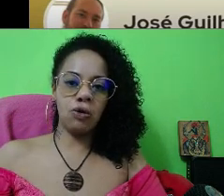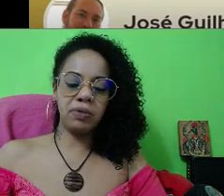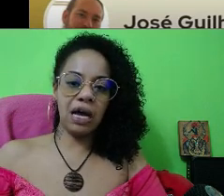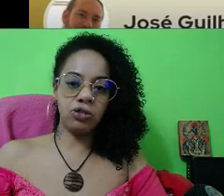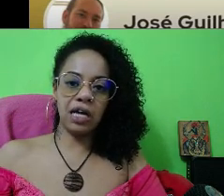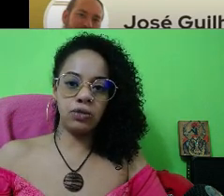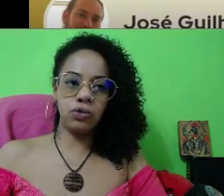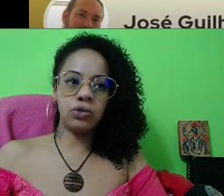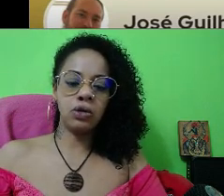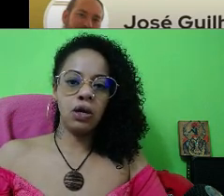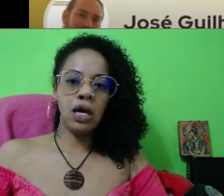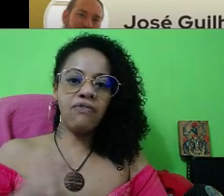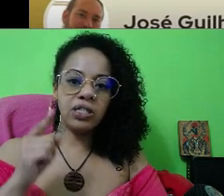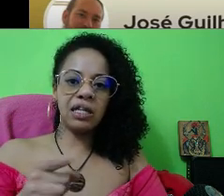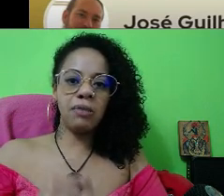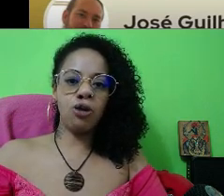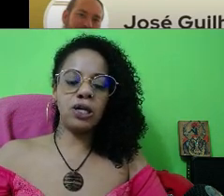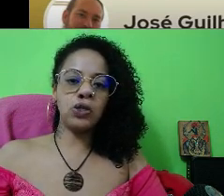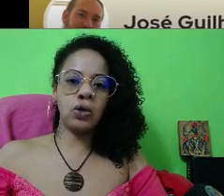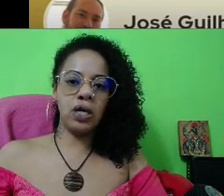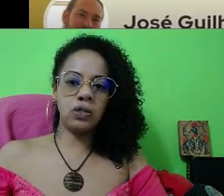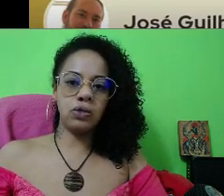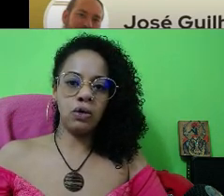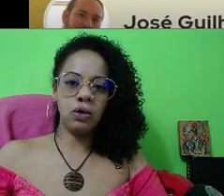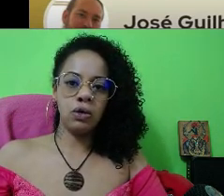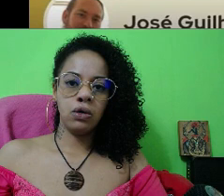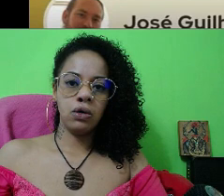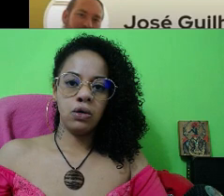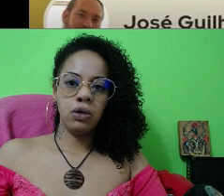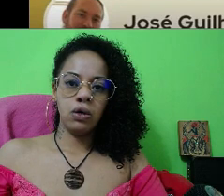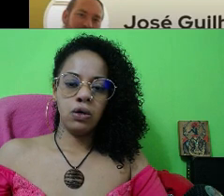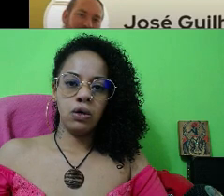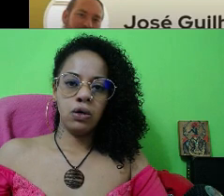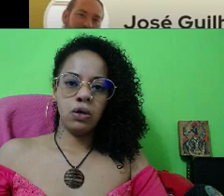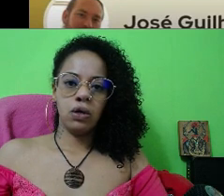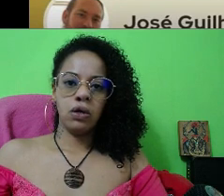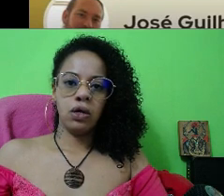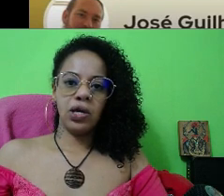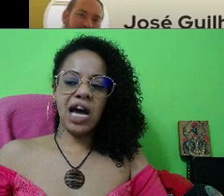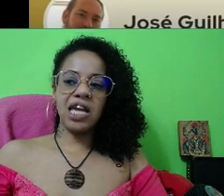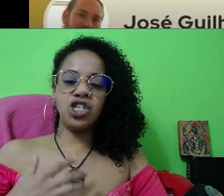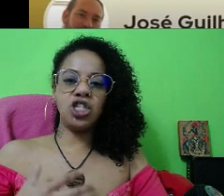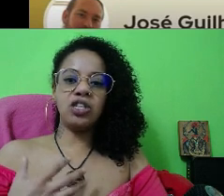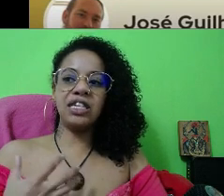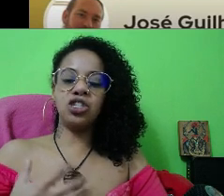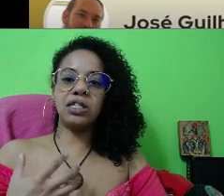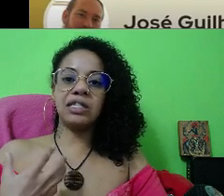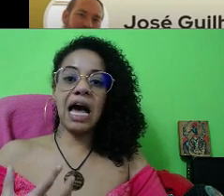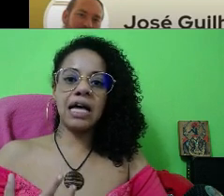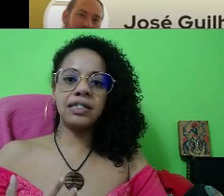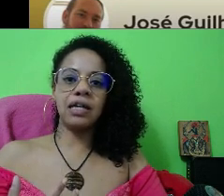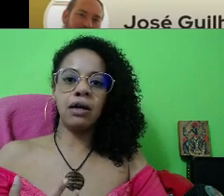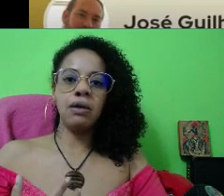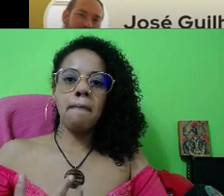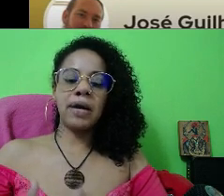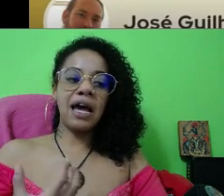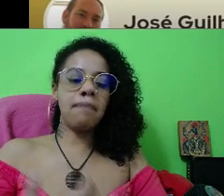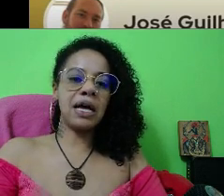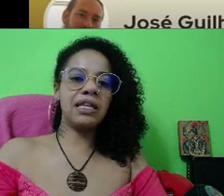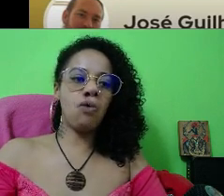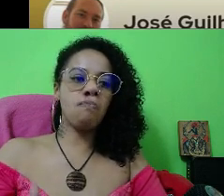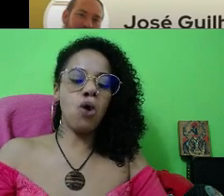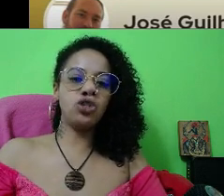para direita cooptar os atos e você também não mencionou isso E aí a gente se desgasta